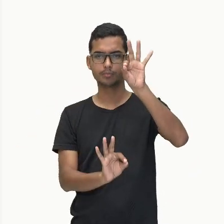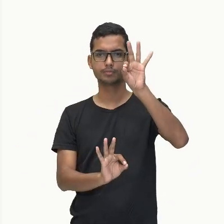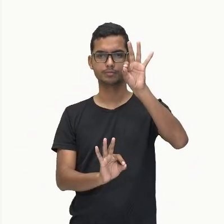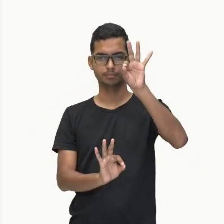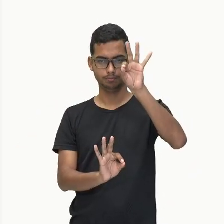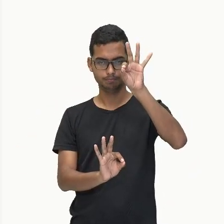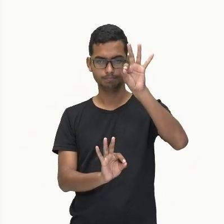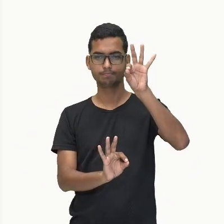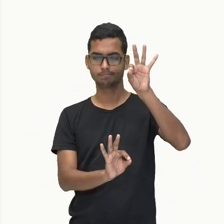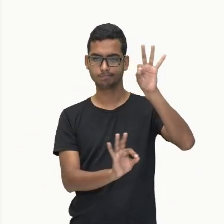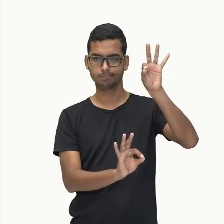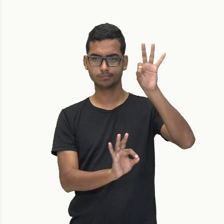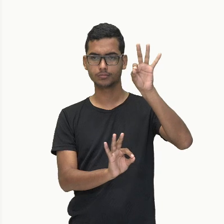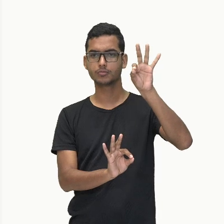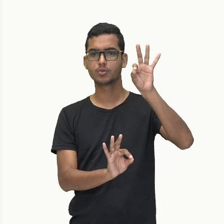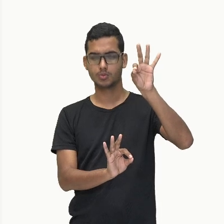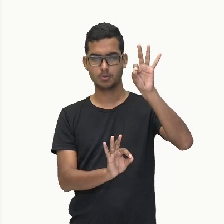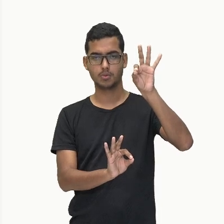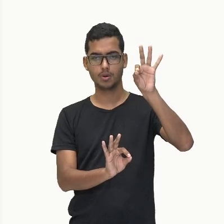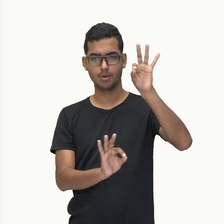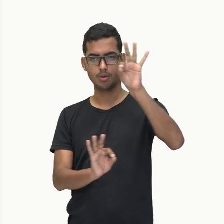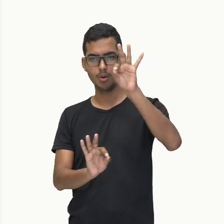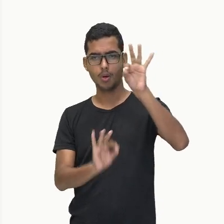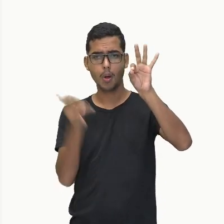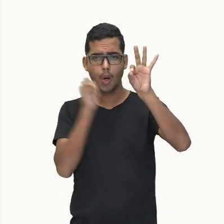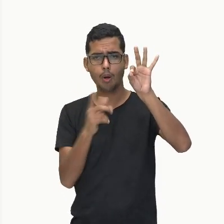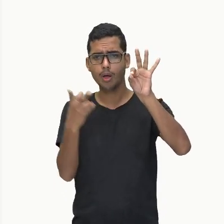mas, claro, dentro dessa